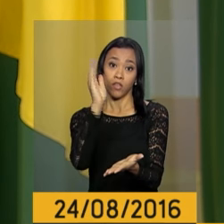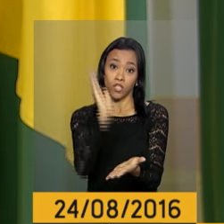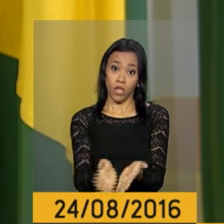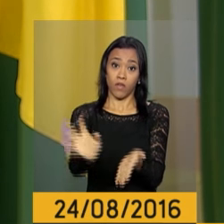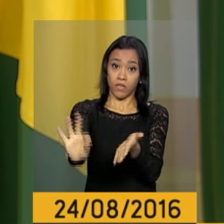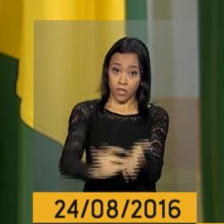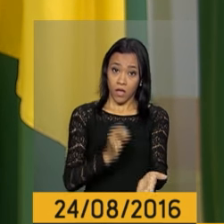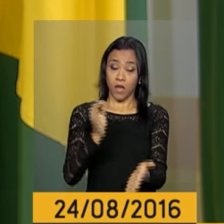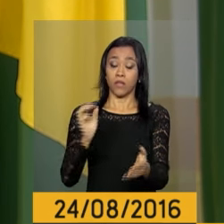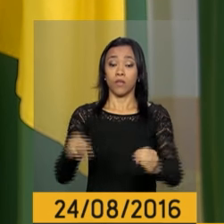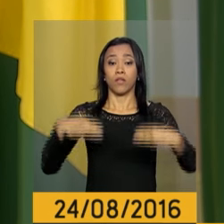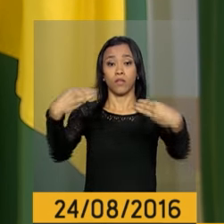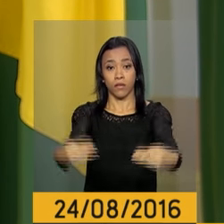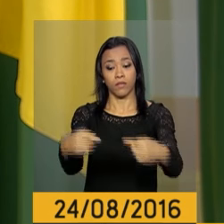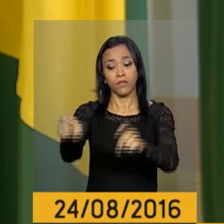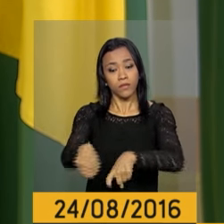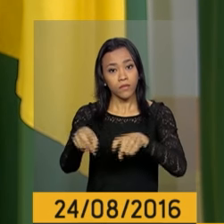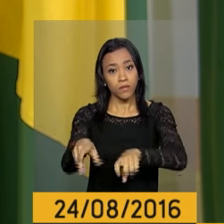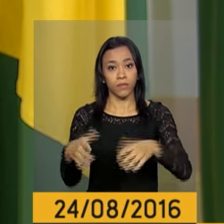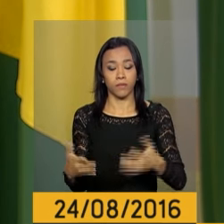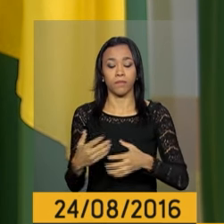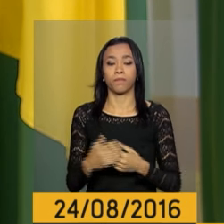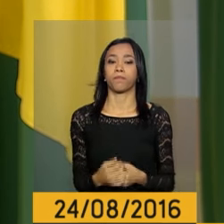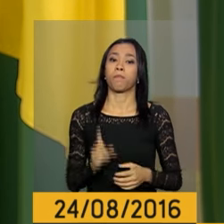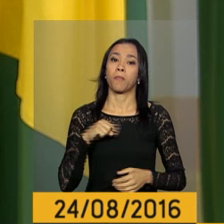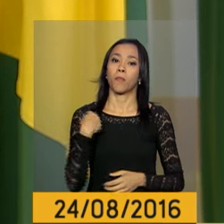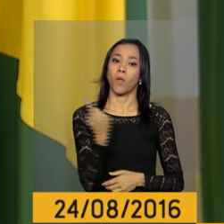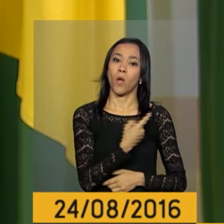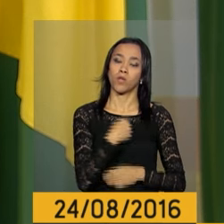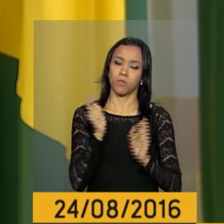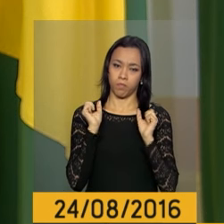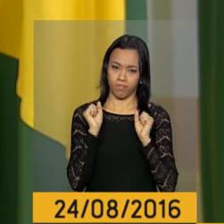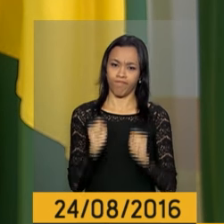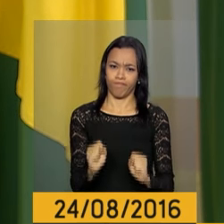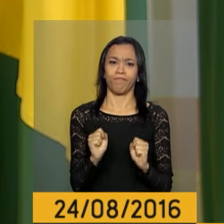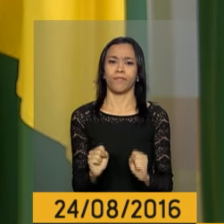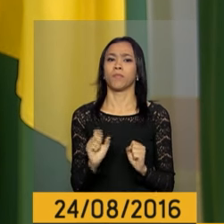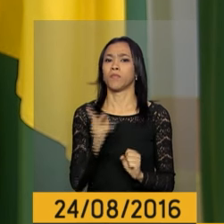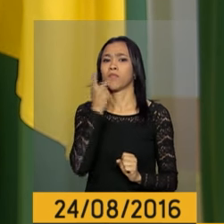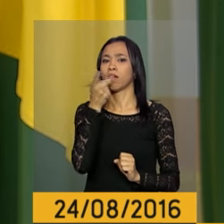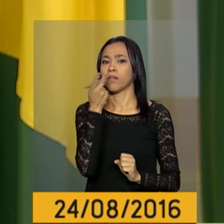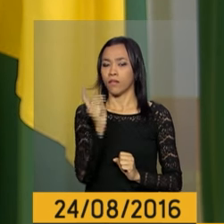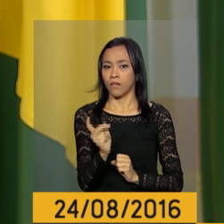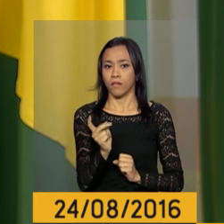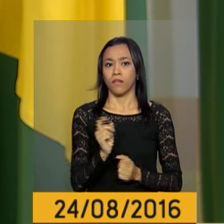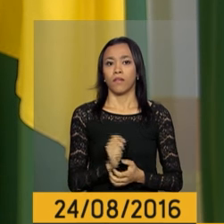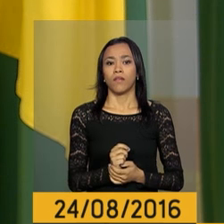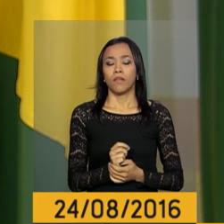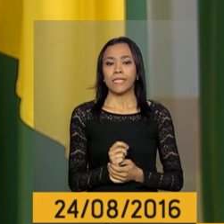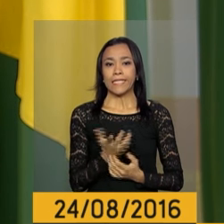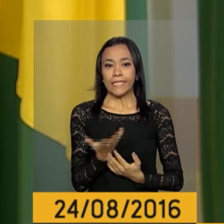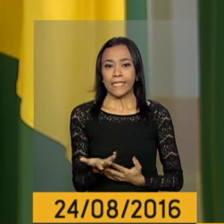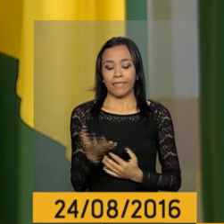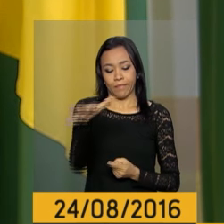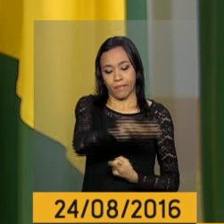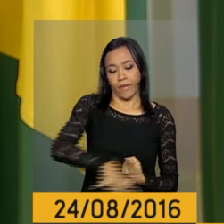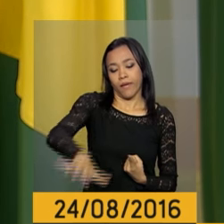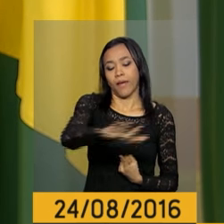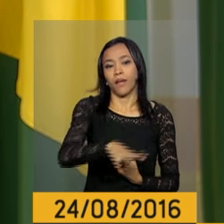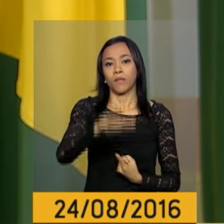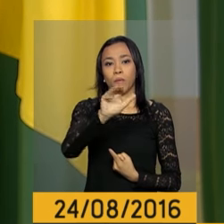da Agricultura. Nós podemos dizer que para o agronegócio